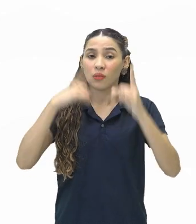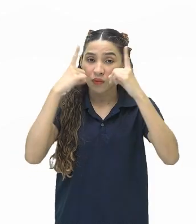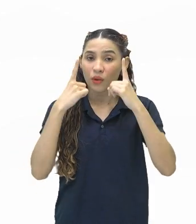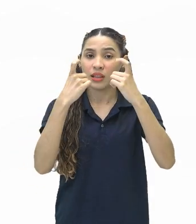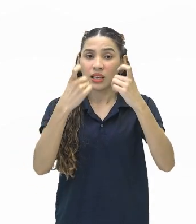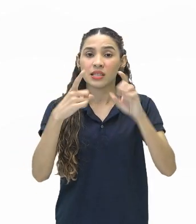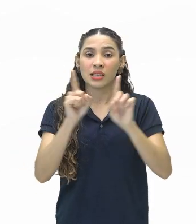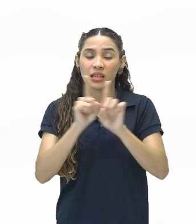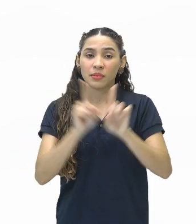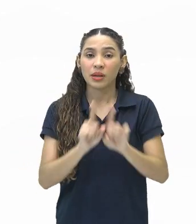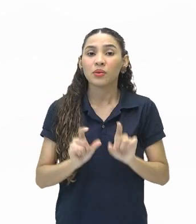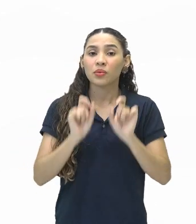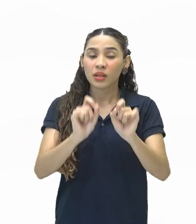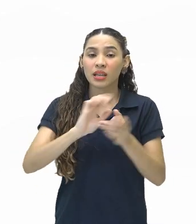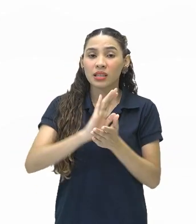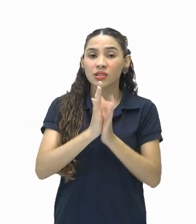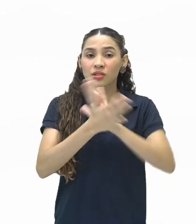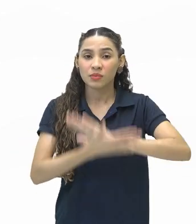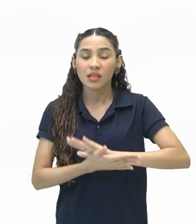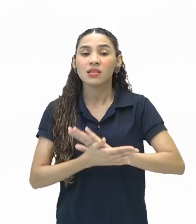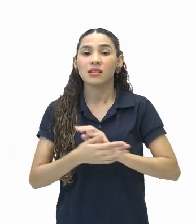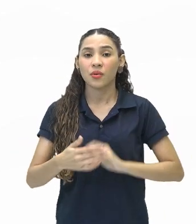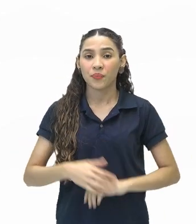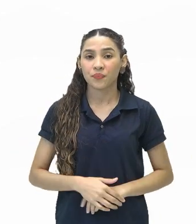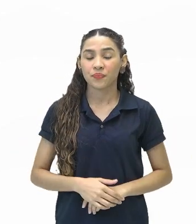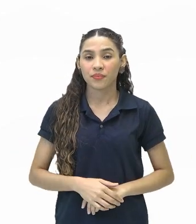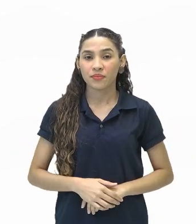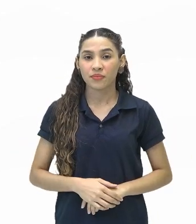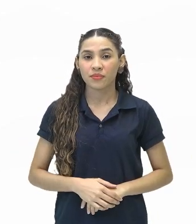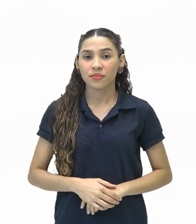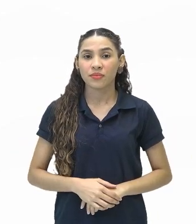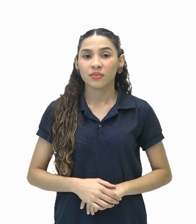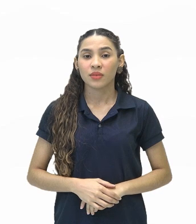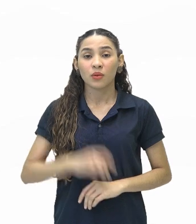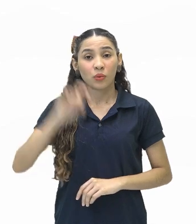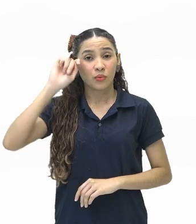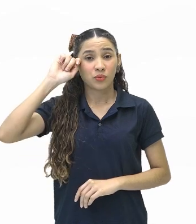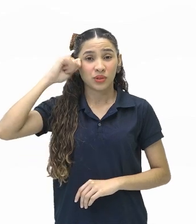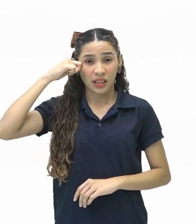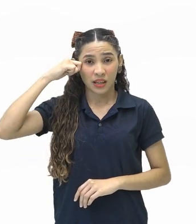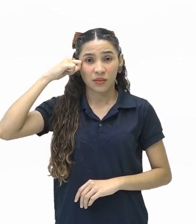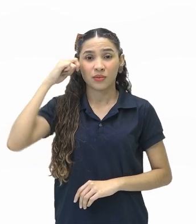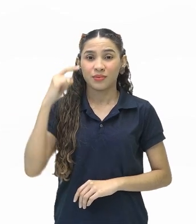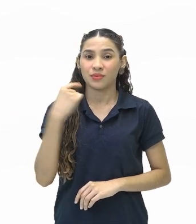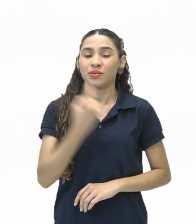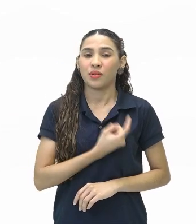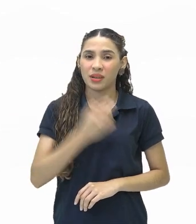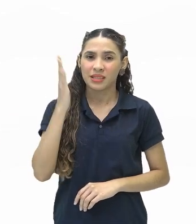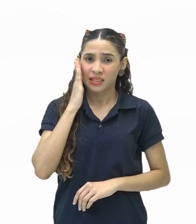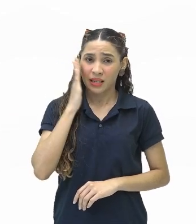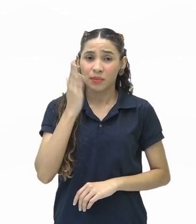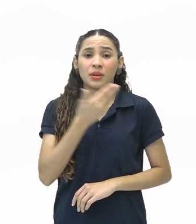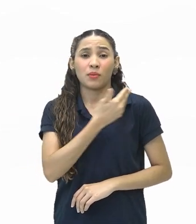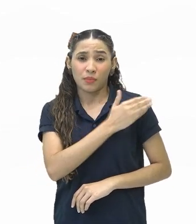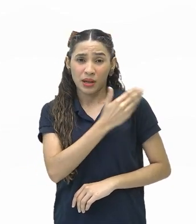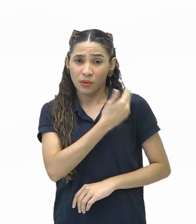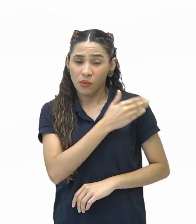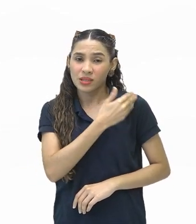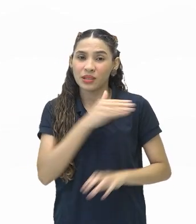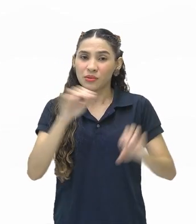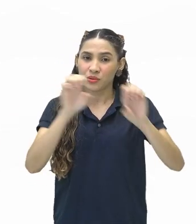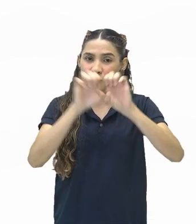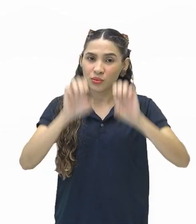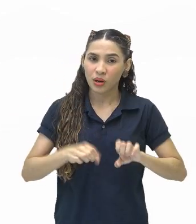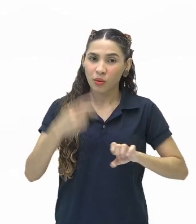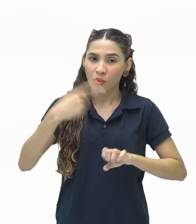a questão da discriminação. Os negros, a gente sabe que é um racismo estrutural